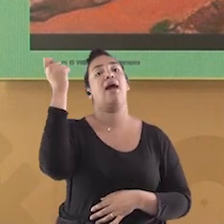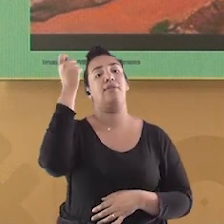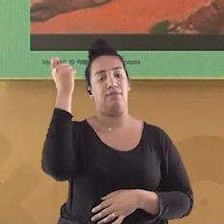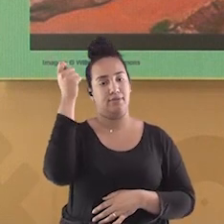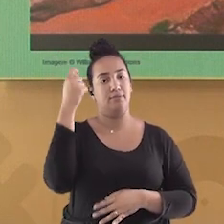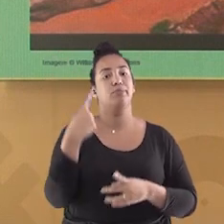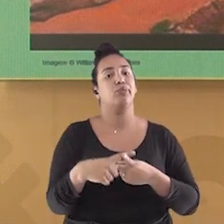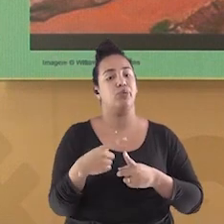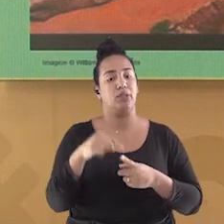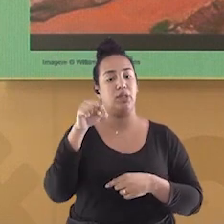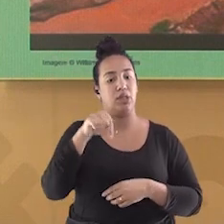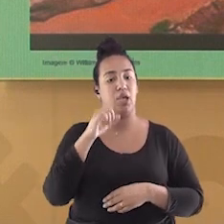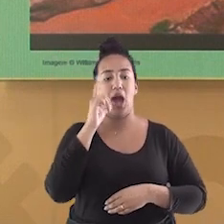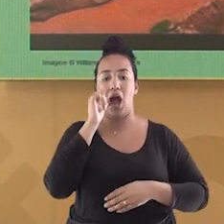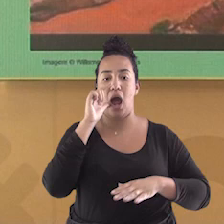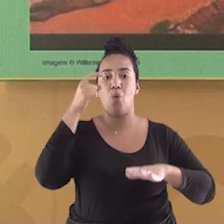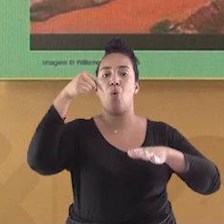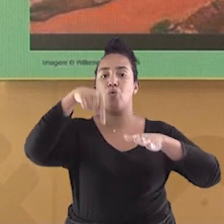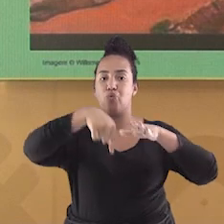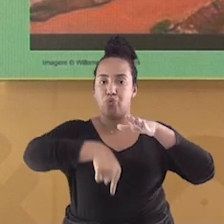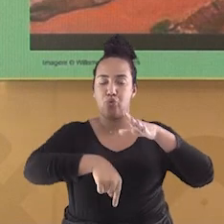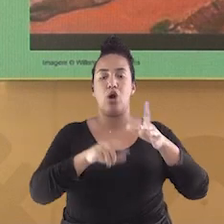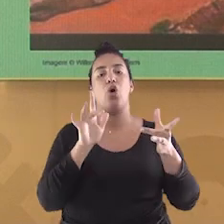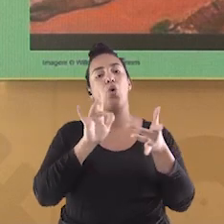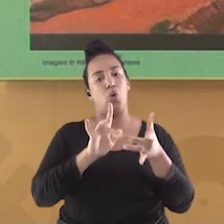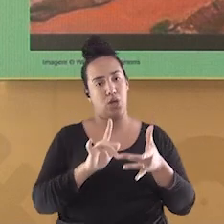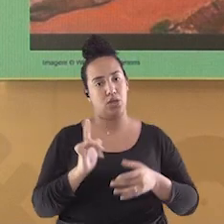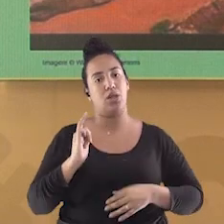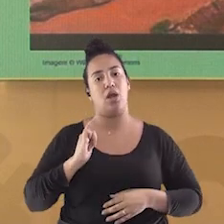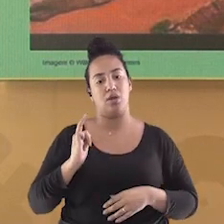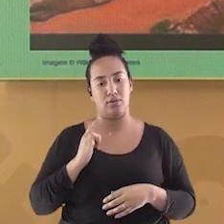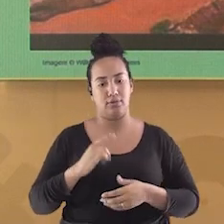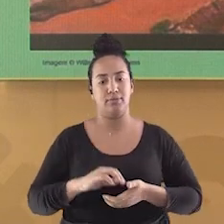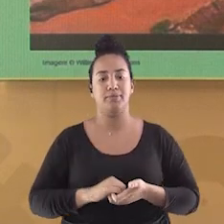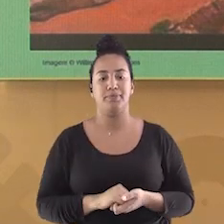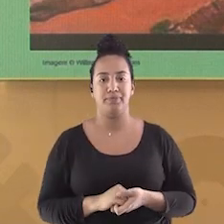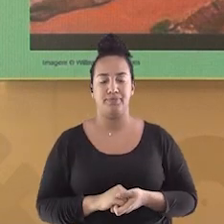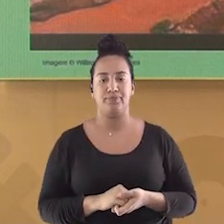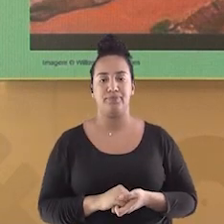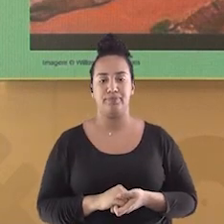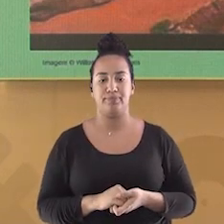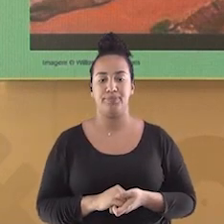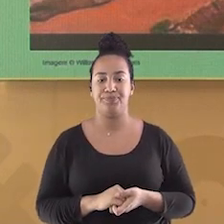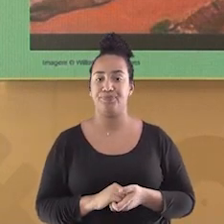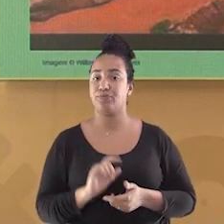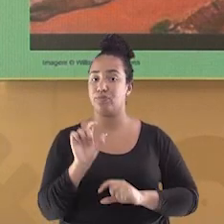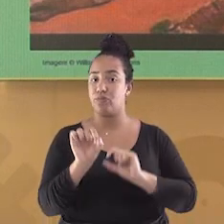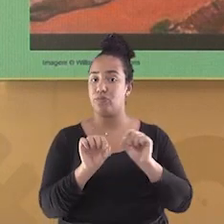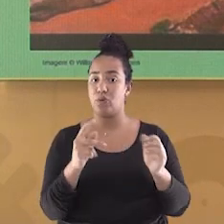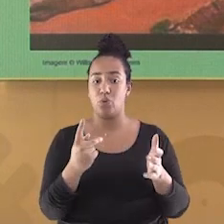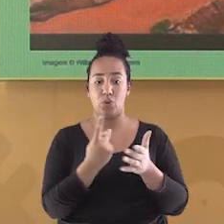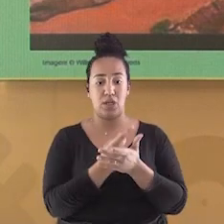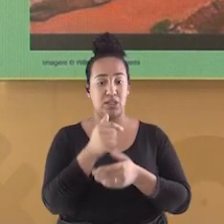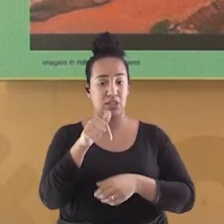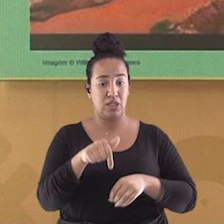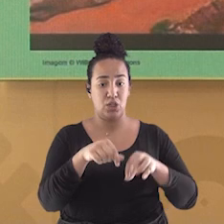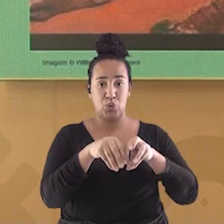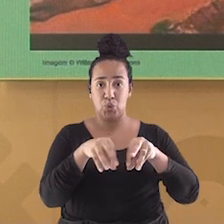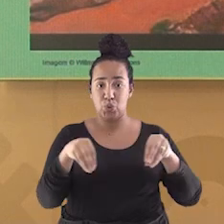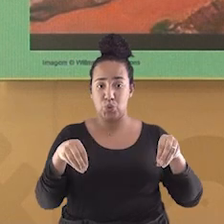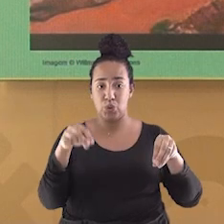lençol freático, que são as águas subterrâneas, fazendo com que este solo